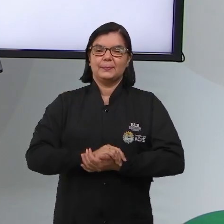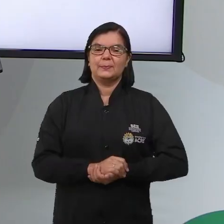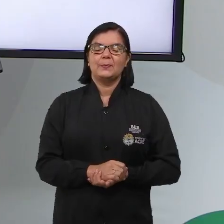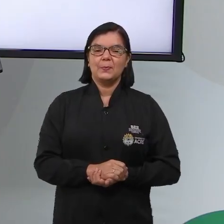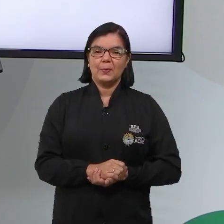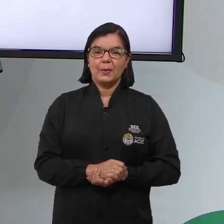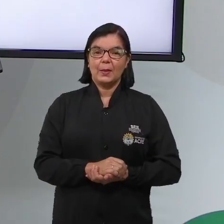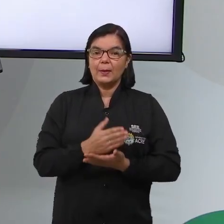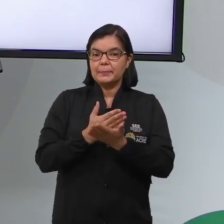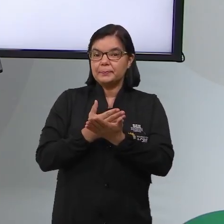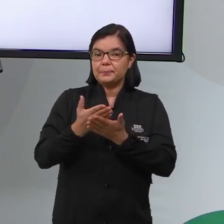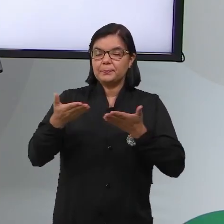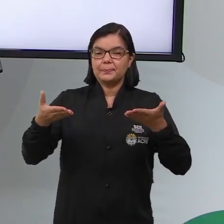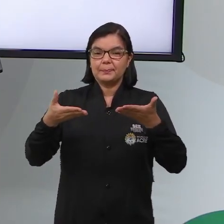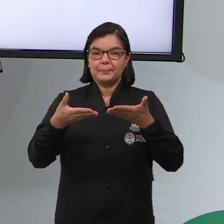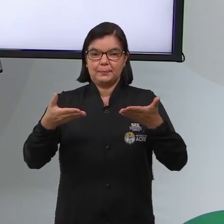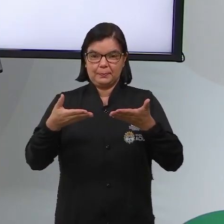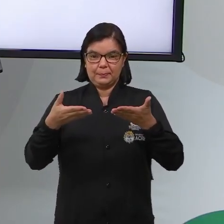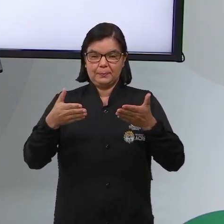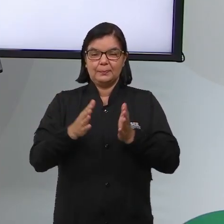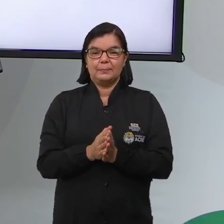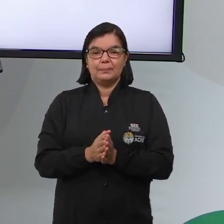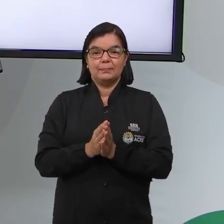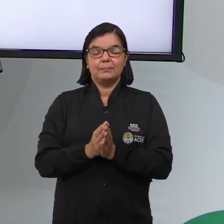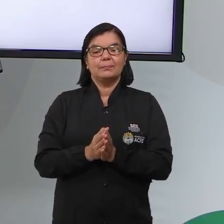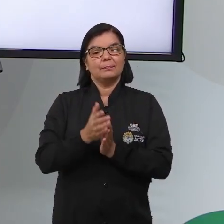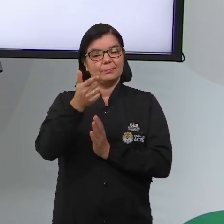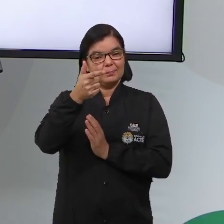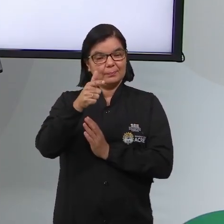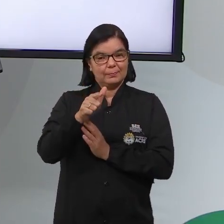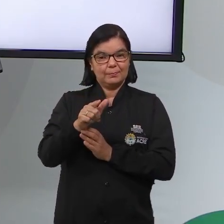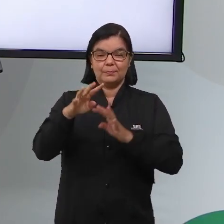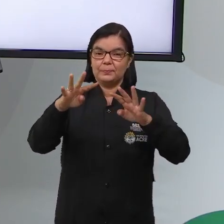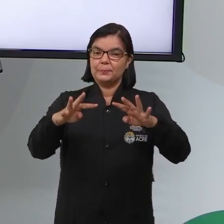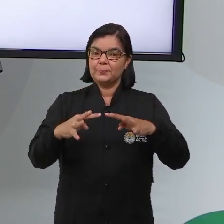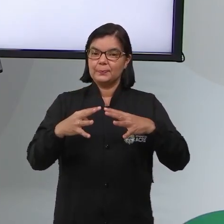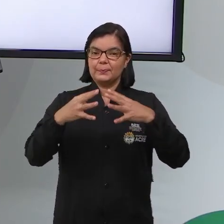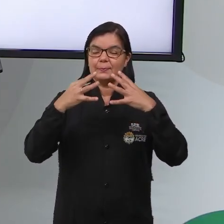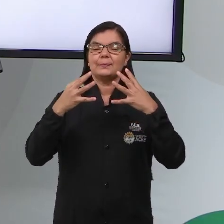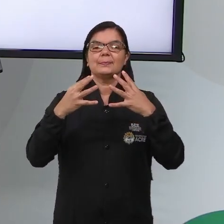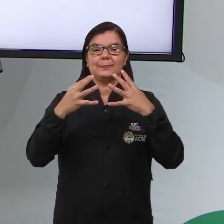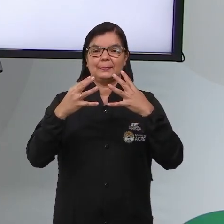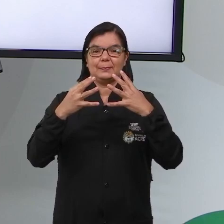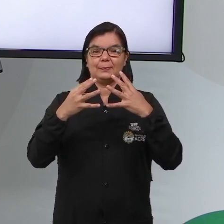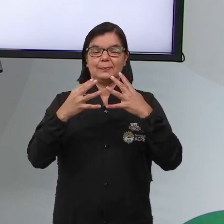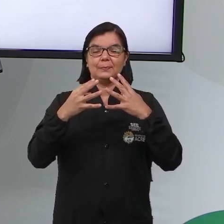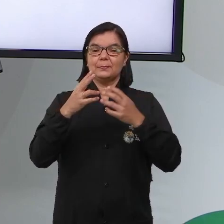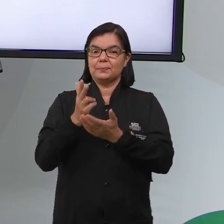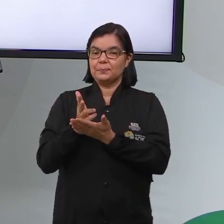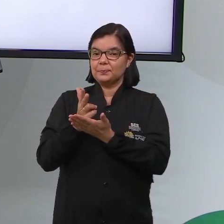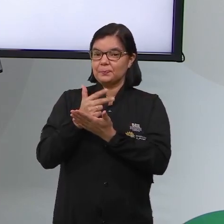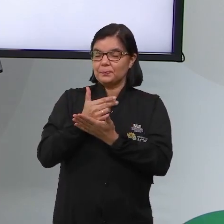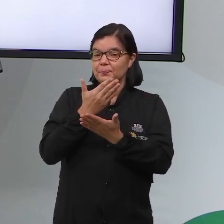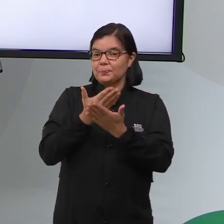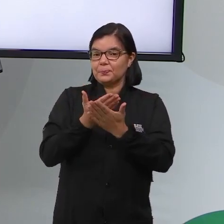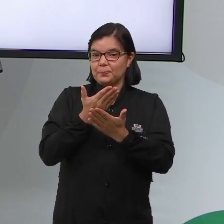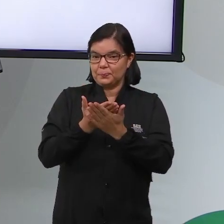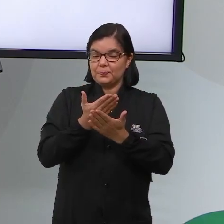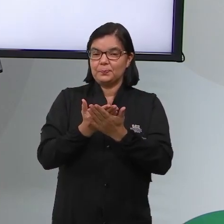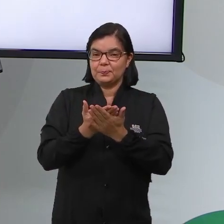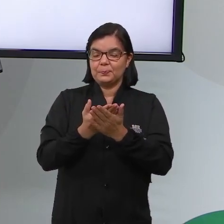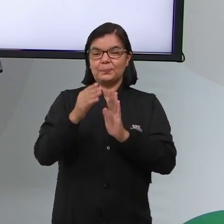sinal. A partir de agora, eu peço mais uma vez a sua atenção para esta videoaula do